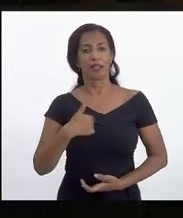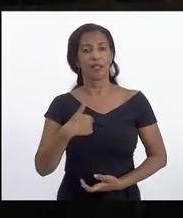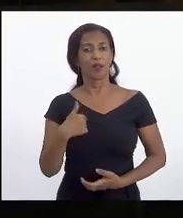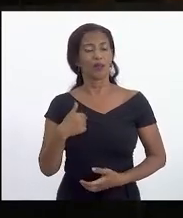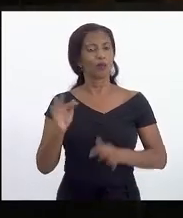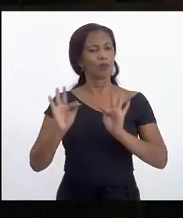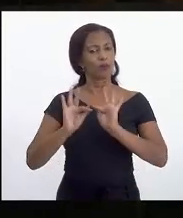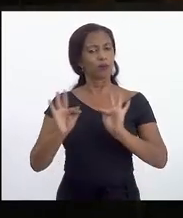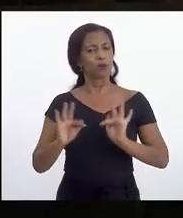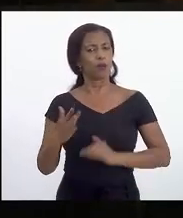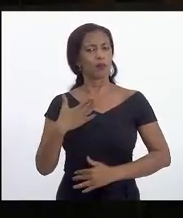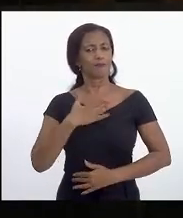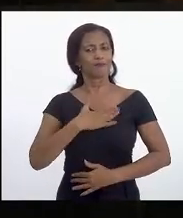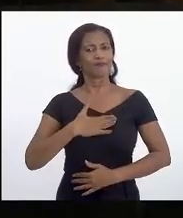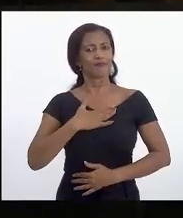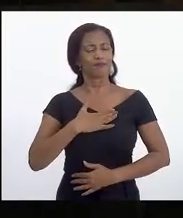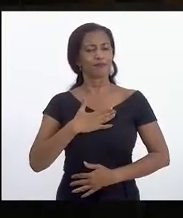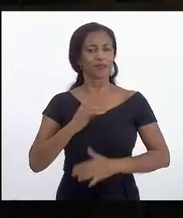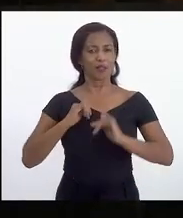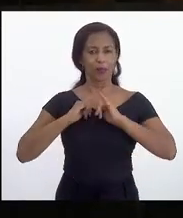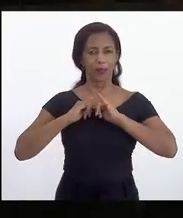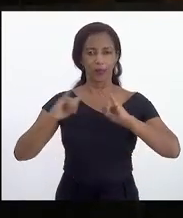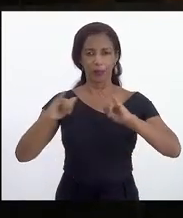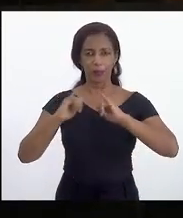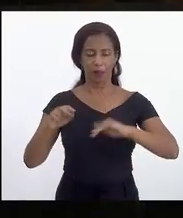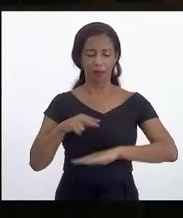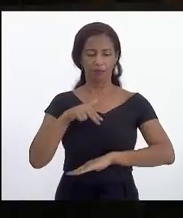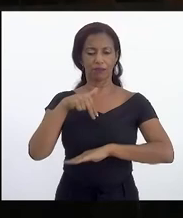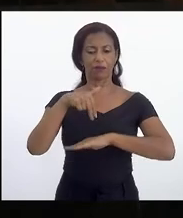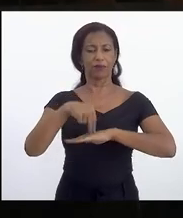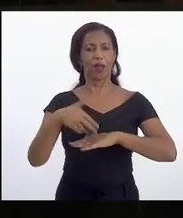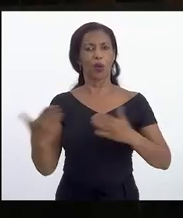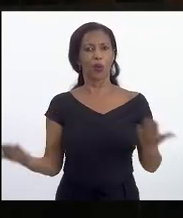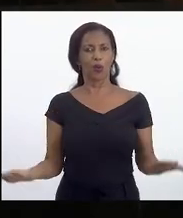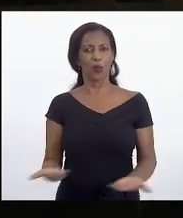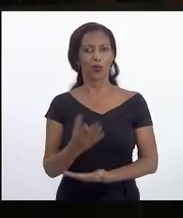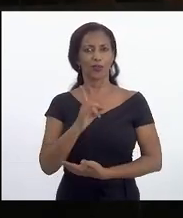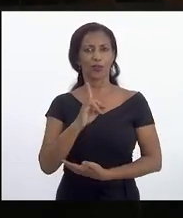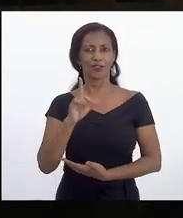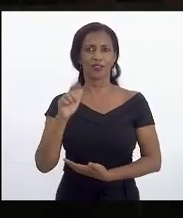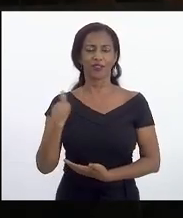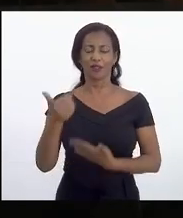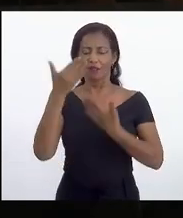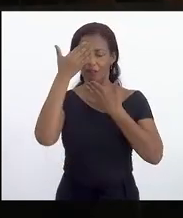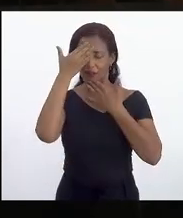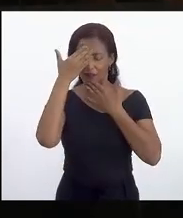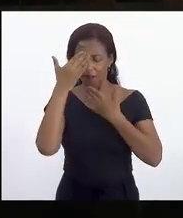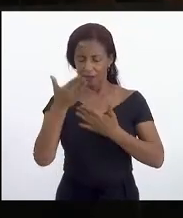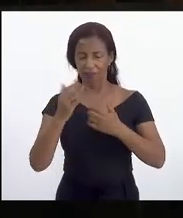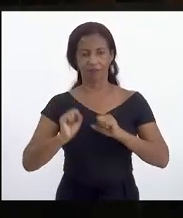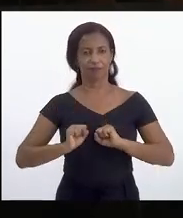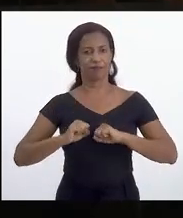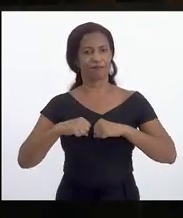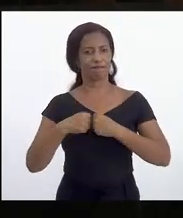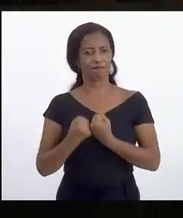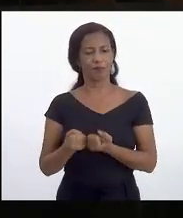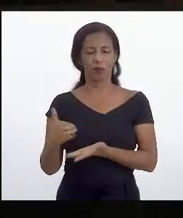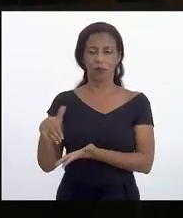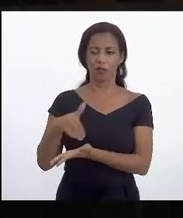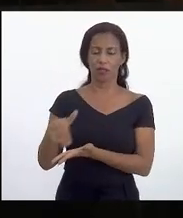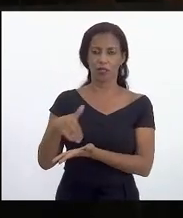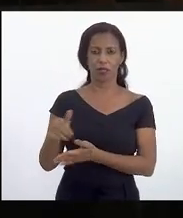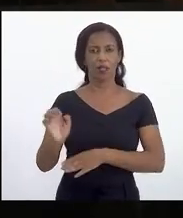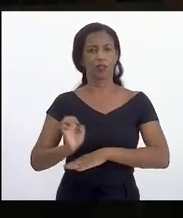feliz de poder estar anunciando isso aqui nesta Tribuna no dia de hoje agradecendo os esforços do